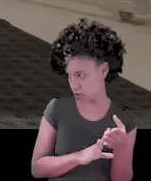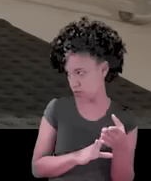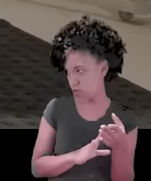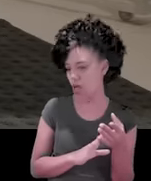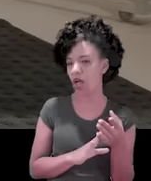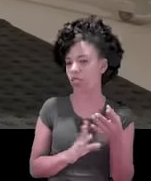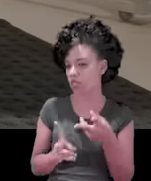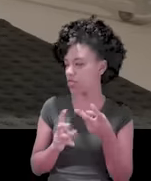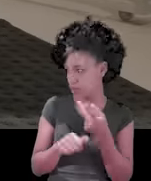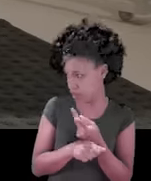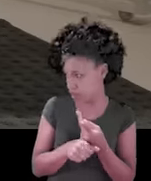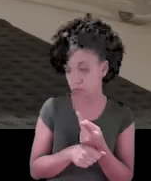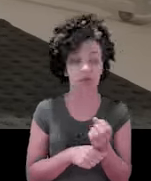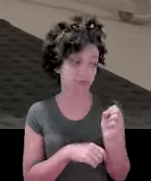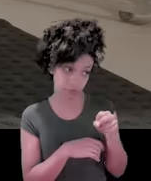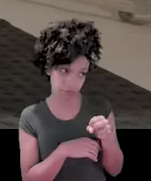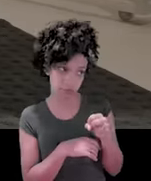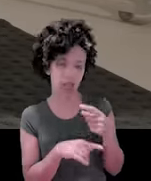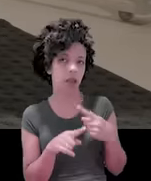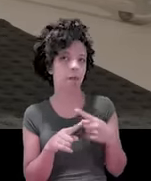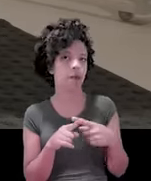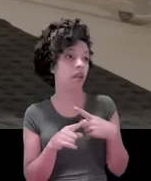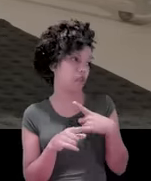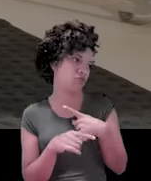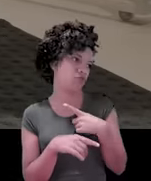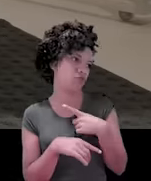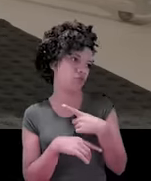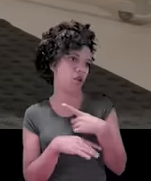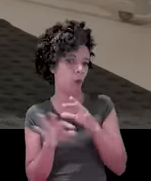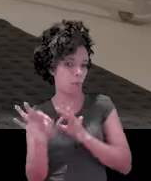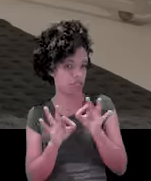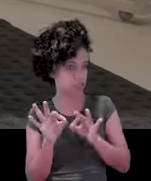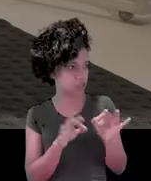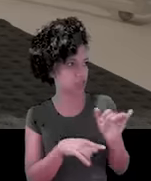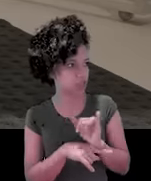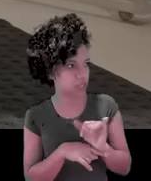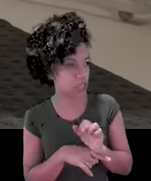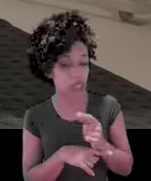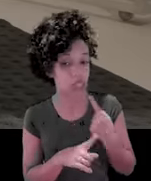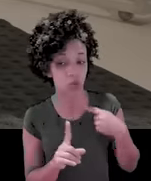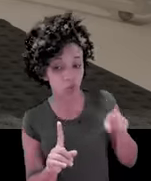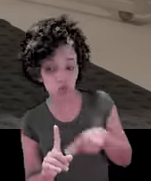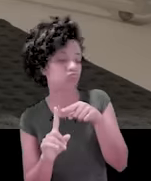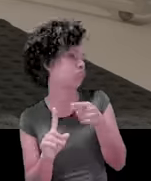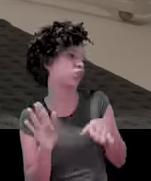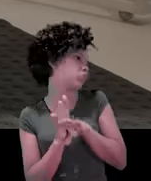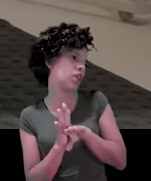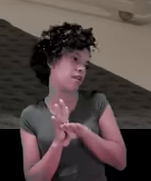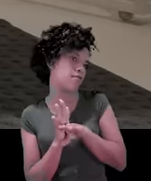9 milhões te pegar as músicas né porque eles tinham minha rota este o plano se eu não cheguei no destino